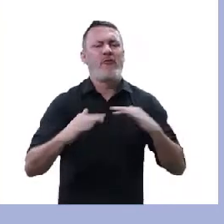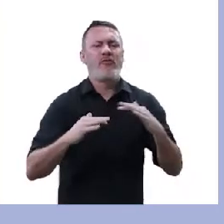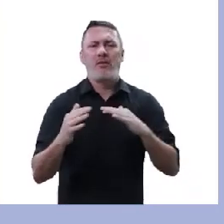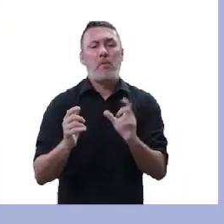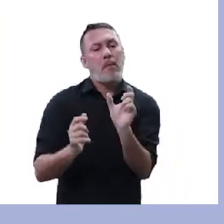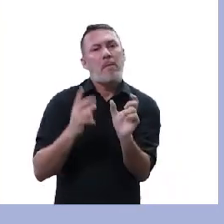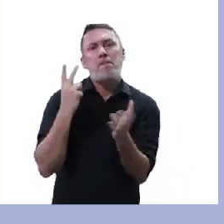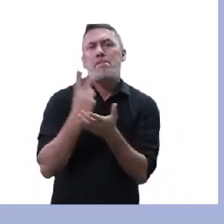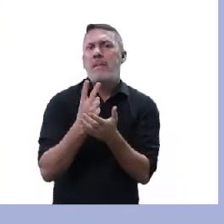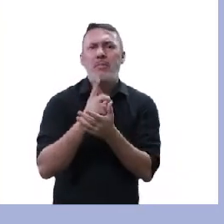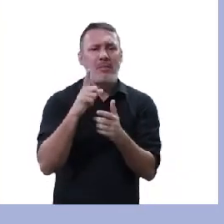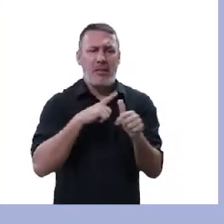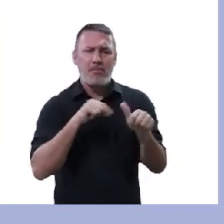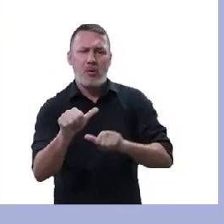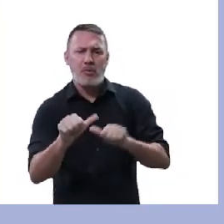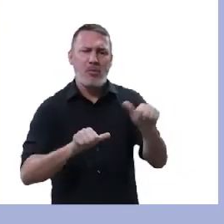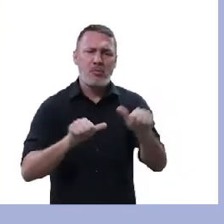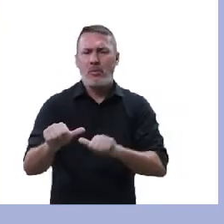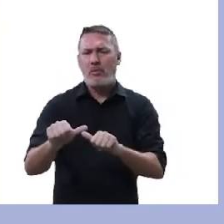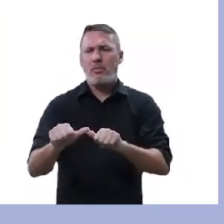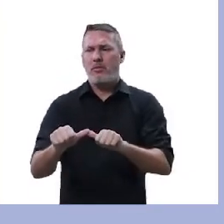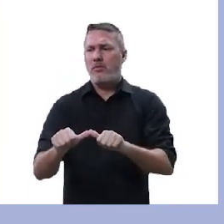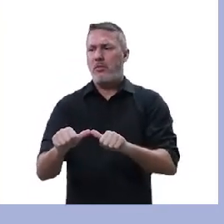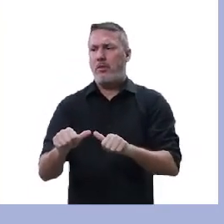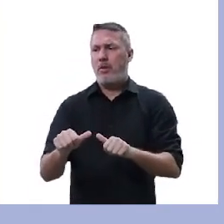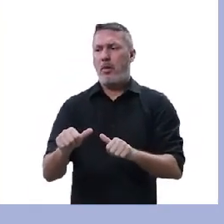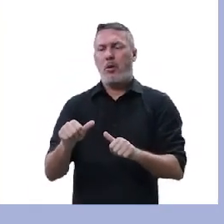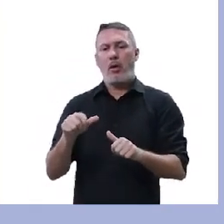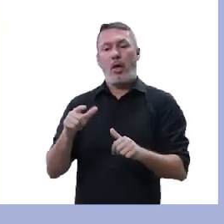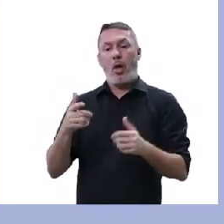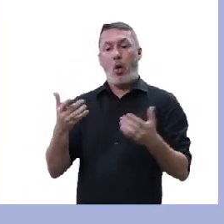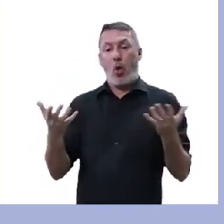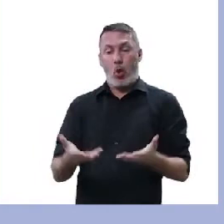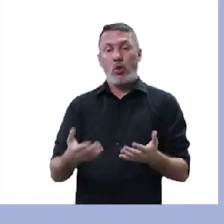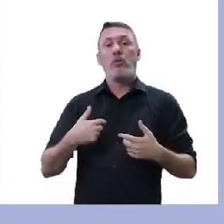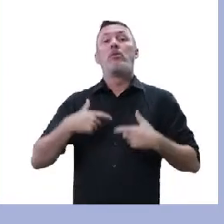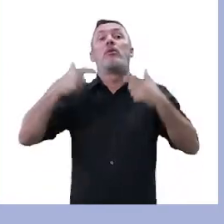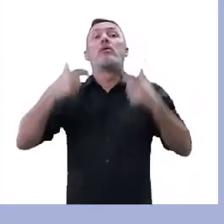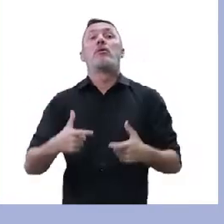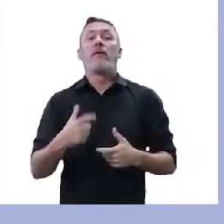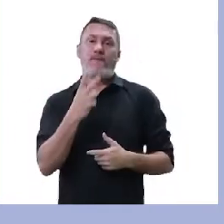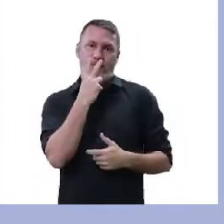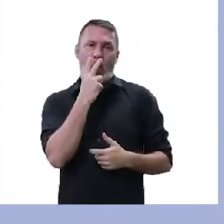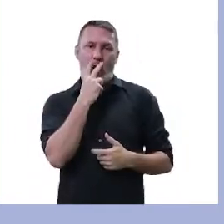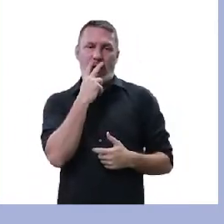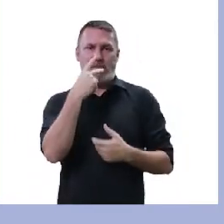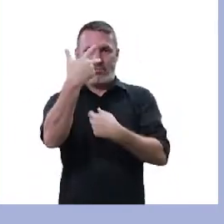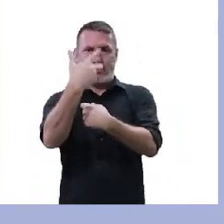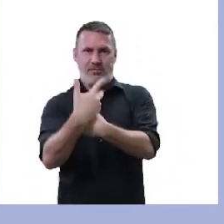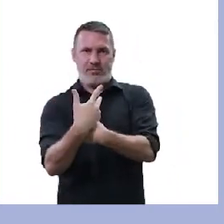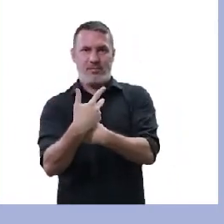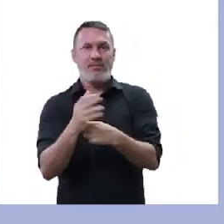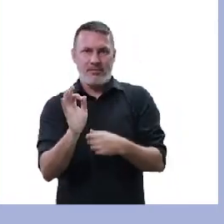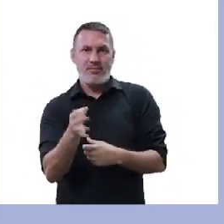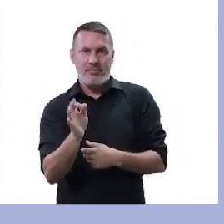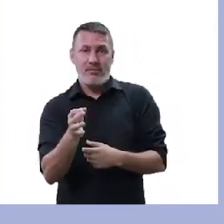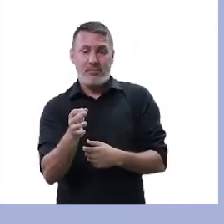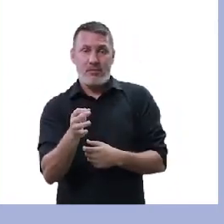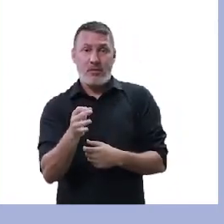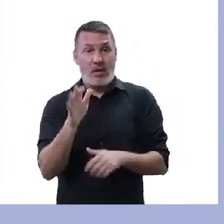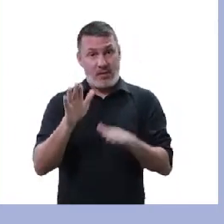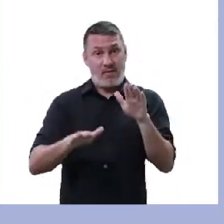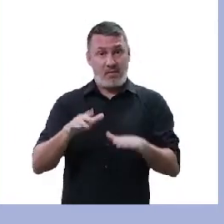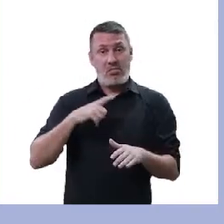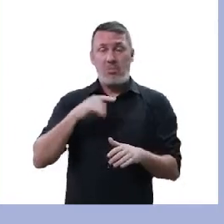vai se transformando, ela vai mudando. Eu estou aqui hoje na região de Vitória gravando um vídeo. É certamente, às